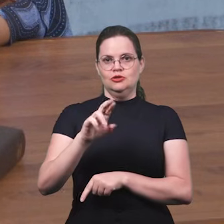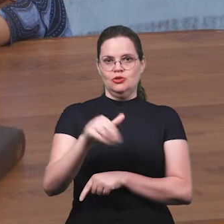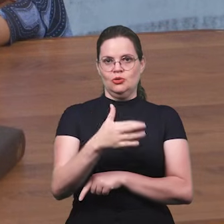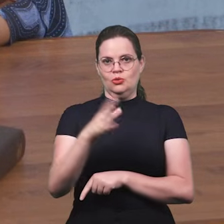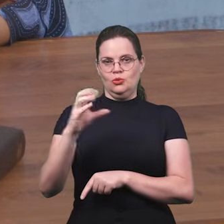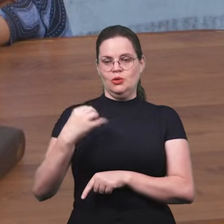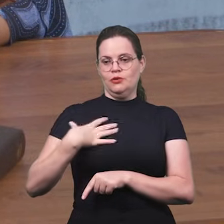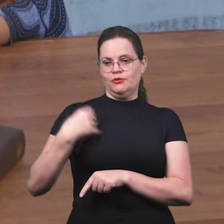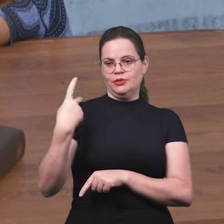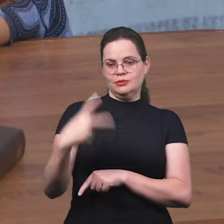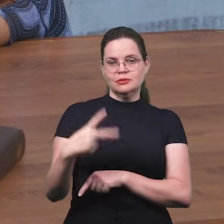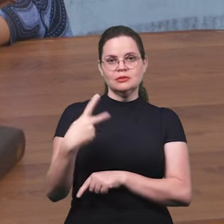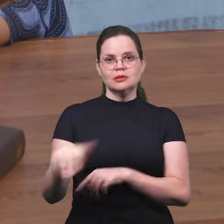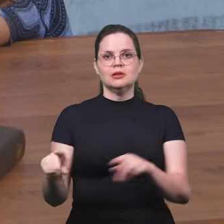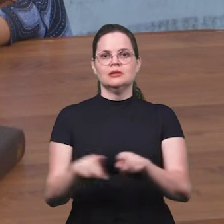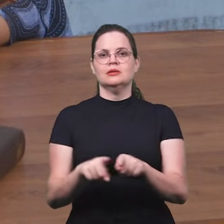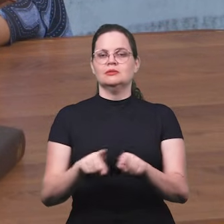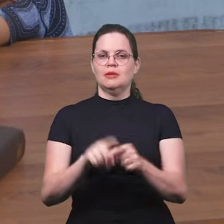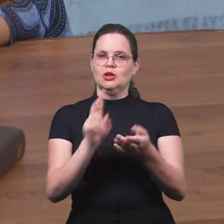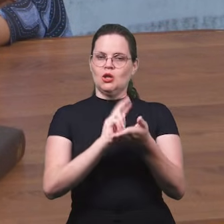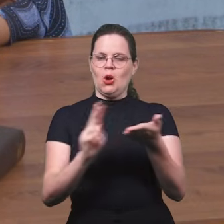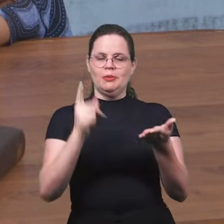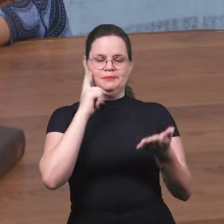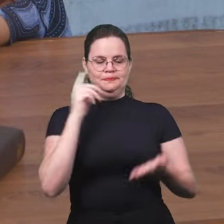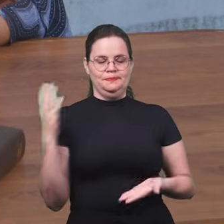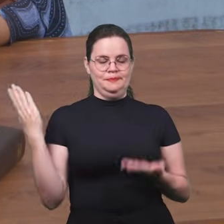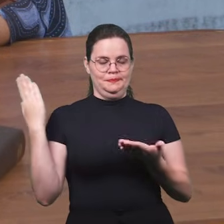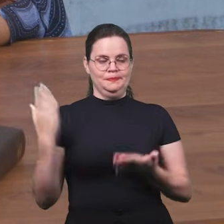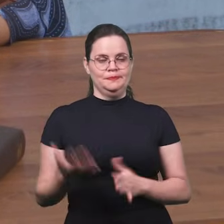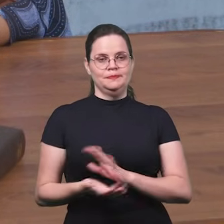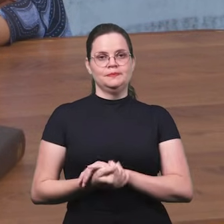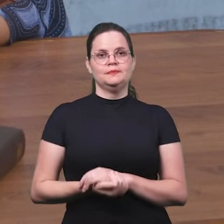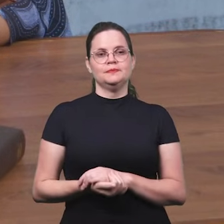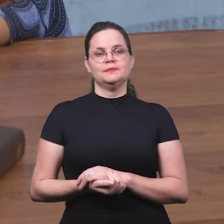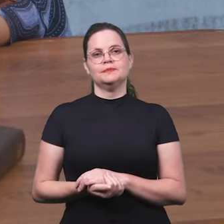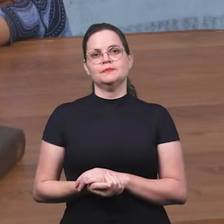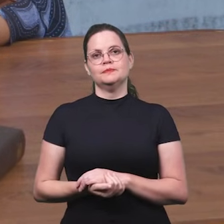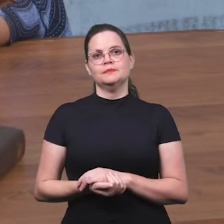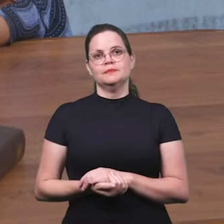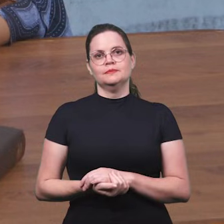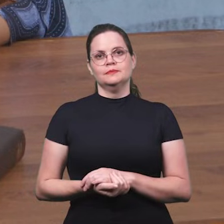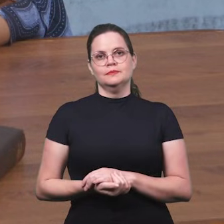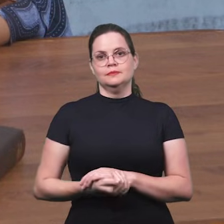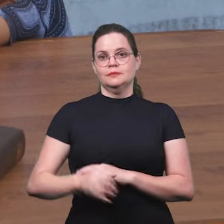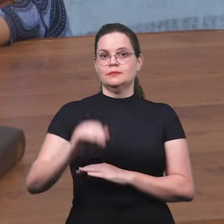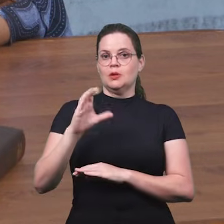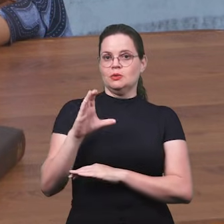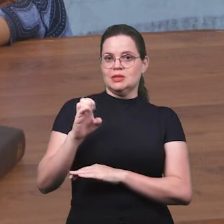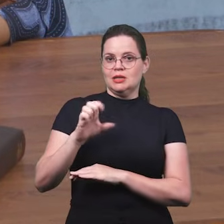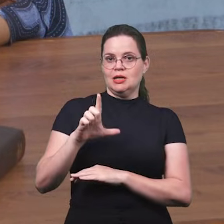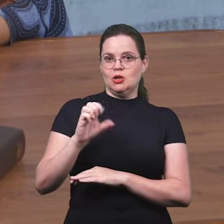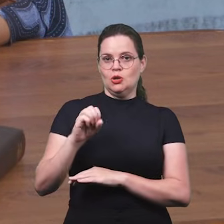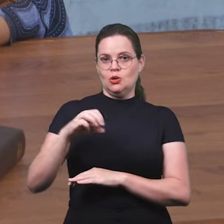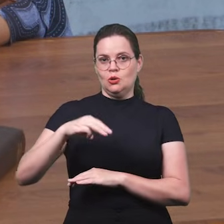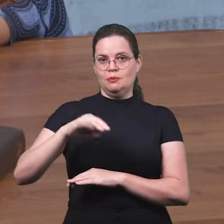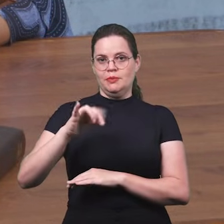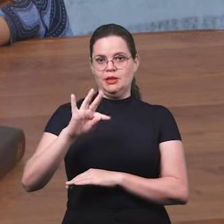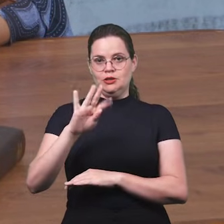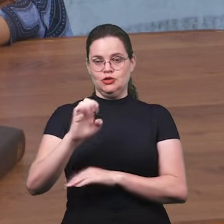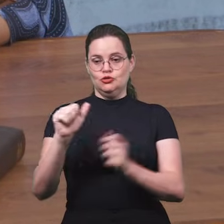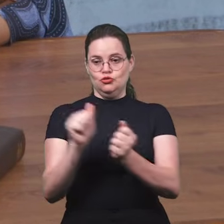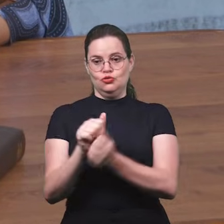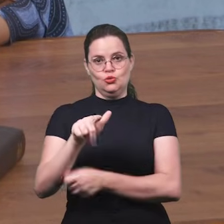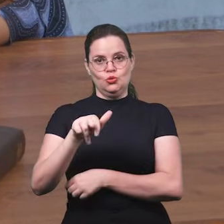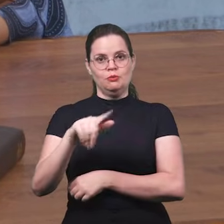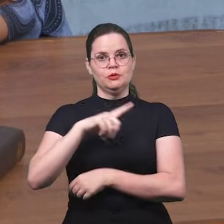e Zicre, seu filho, e Selomite, seu filho. Este Selomite e seus irmãos